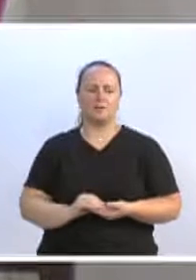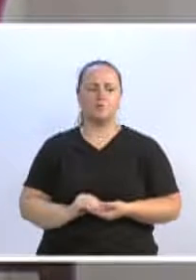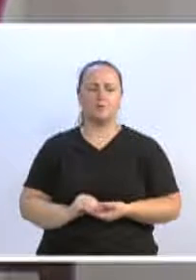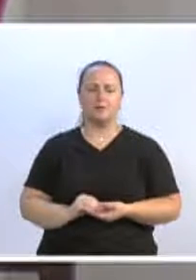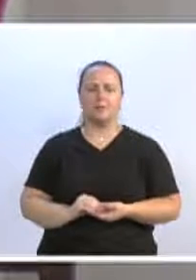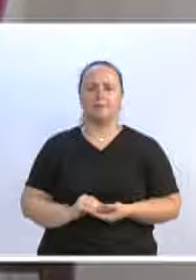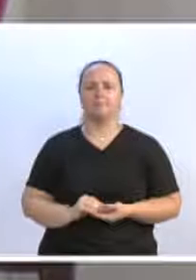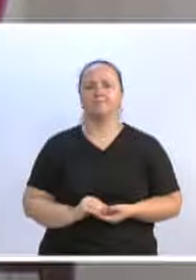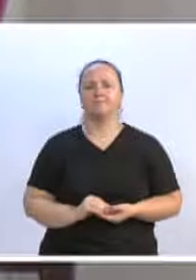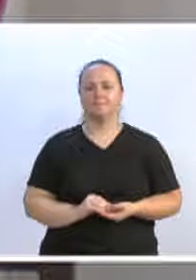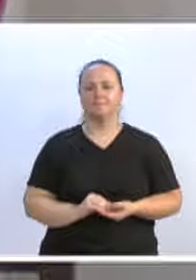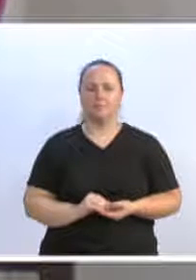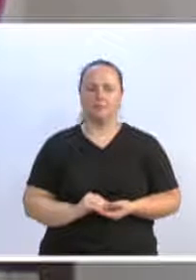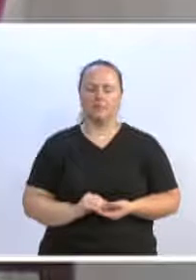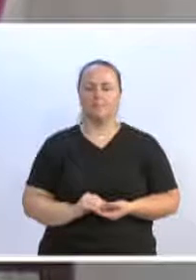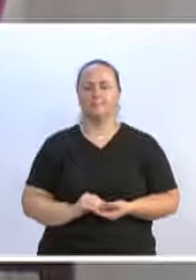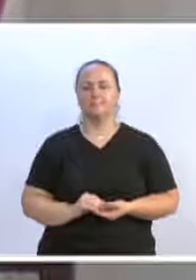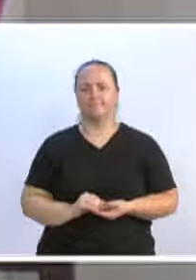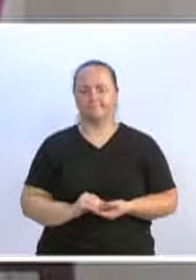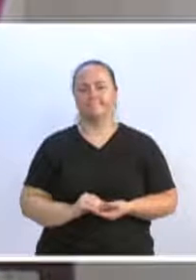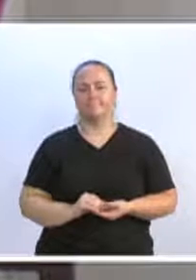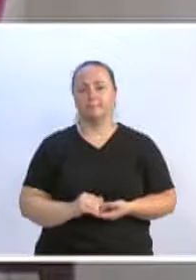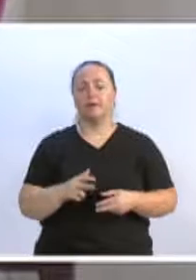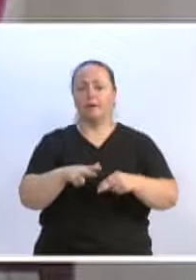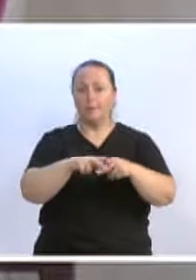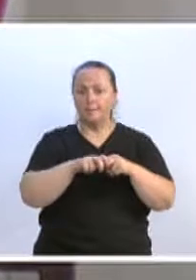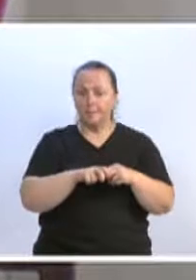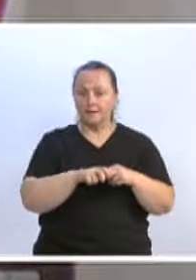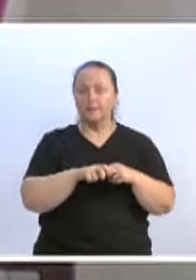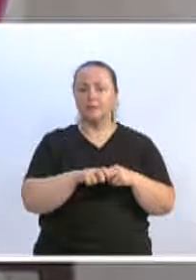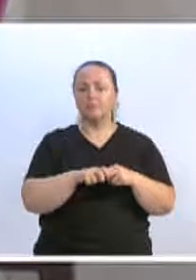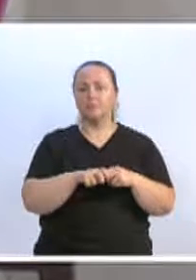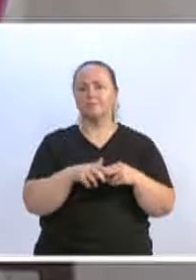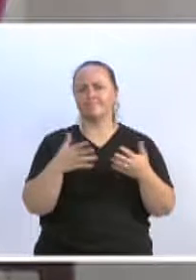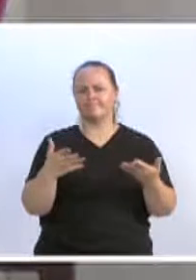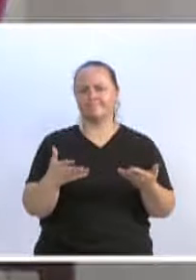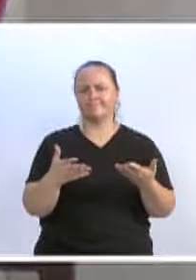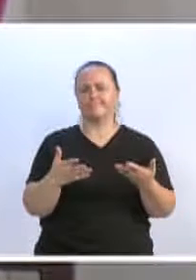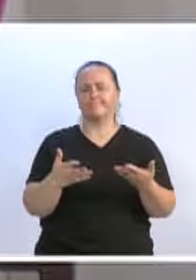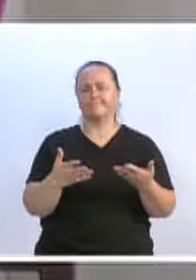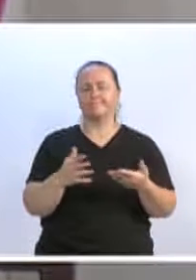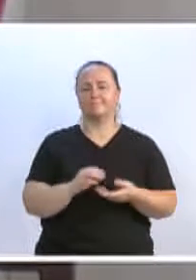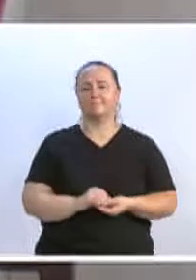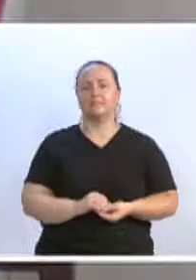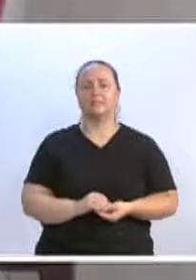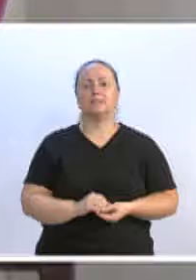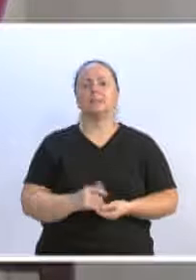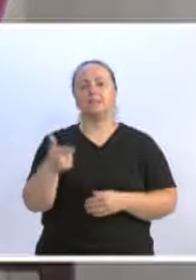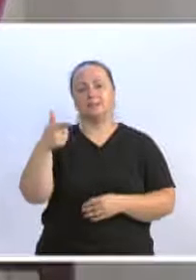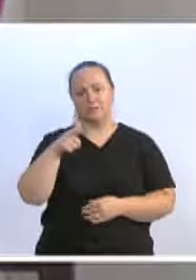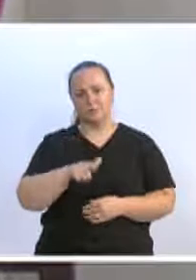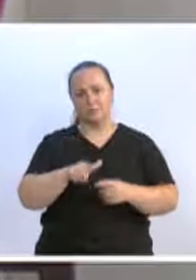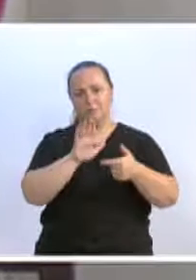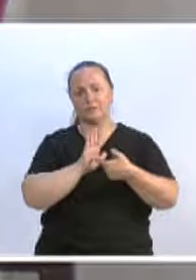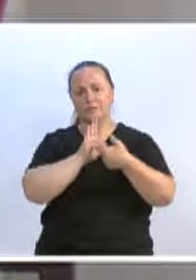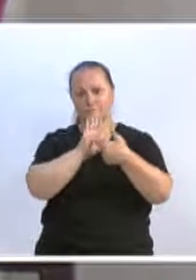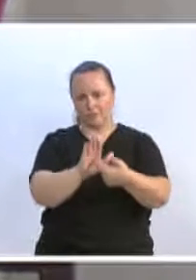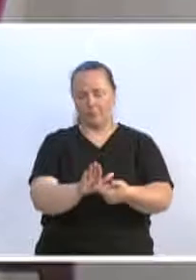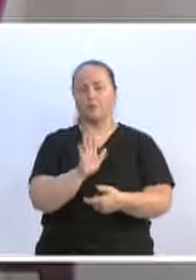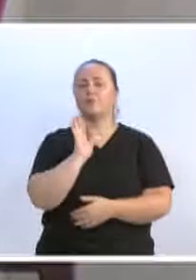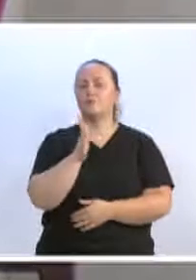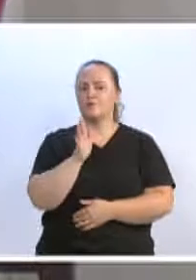cidade de blumenau e aí eu vou levantar 1 matemática é a minha penúltima fala do ano que não vou deixar de falar inclusive falamos bastante